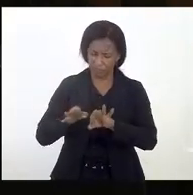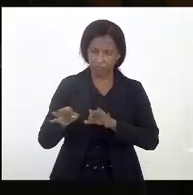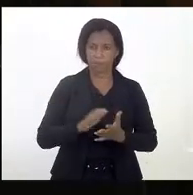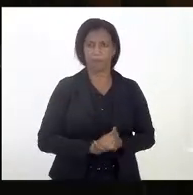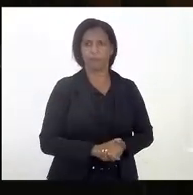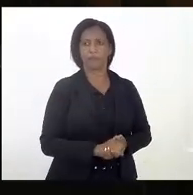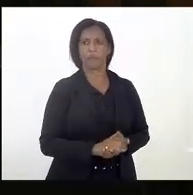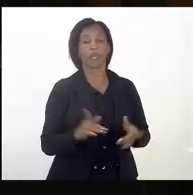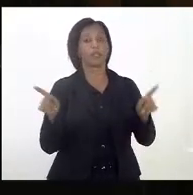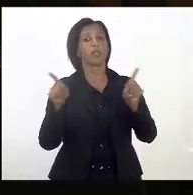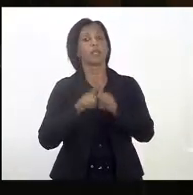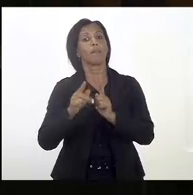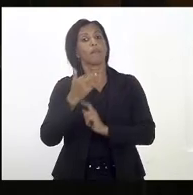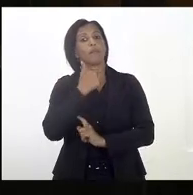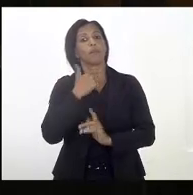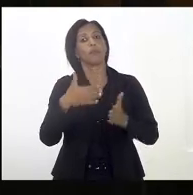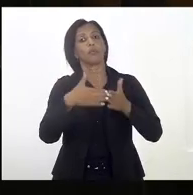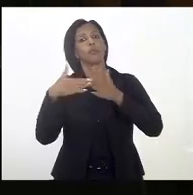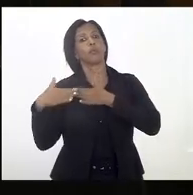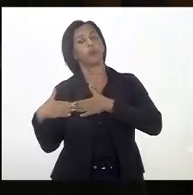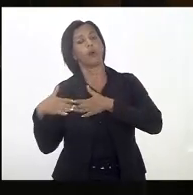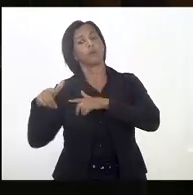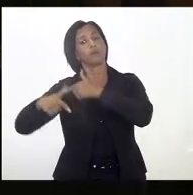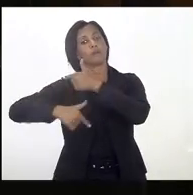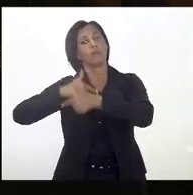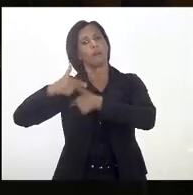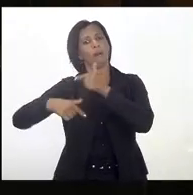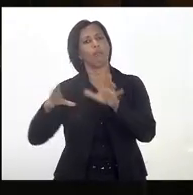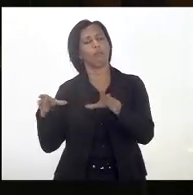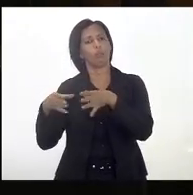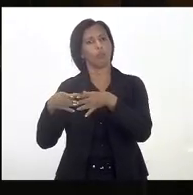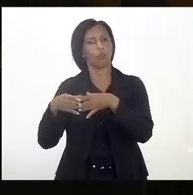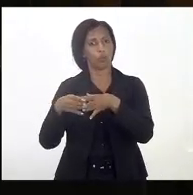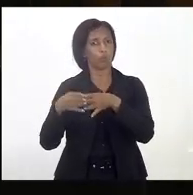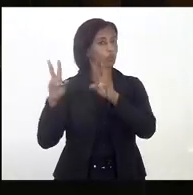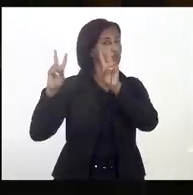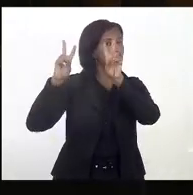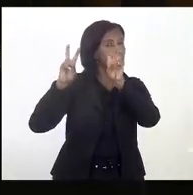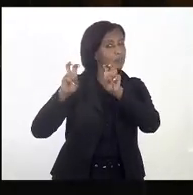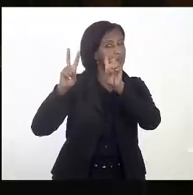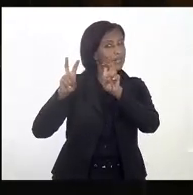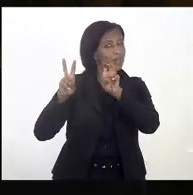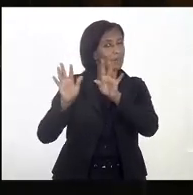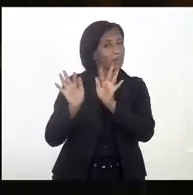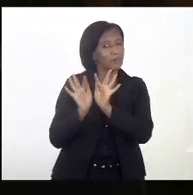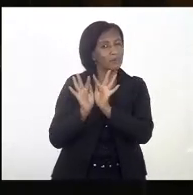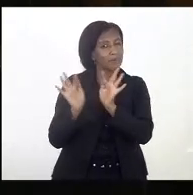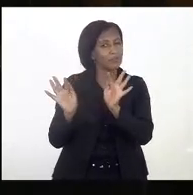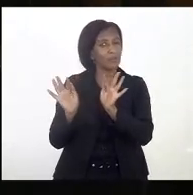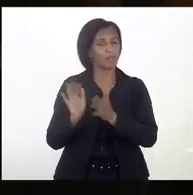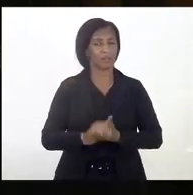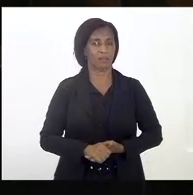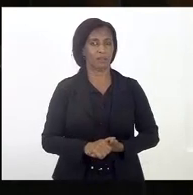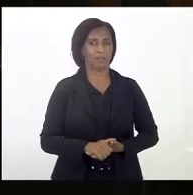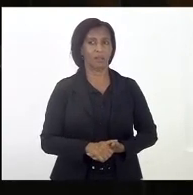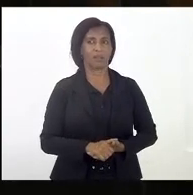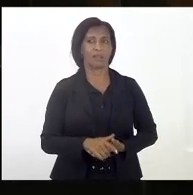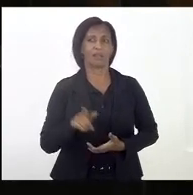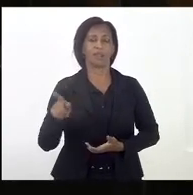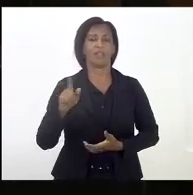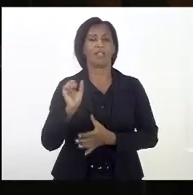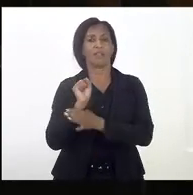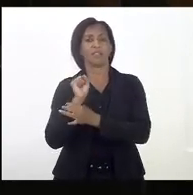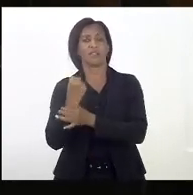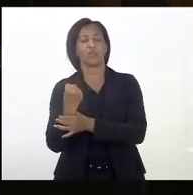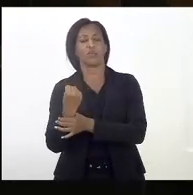a gente também não pode se furtar no âmbito desse grupo de trabalho de enfrentar um tema muito sensível Servidor Público militar que é justamente